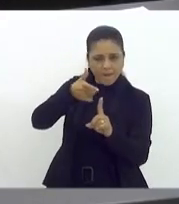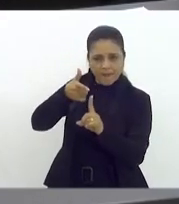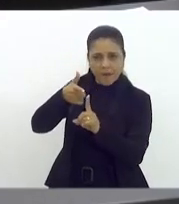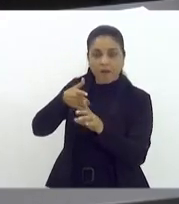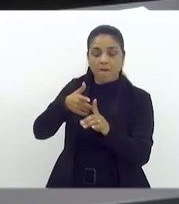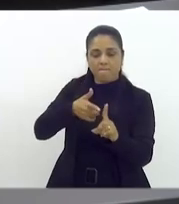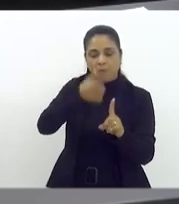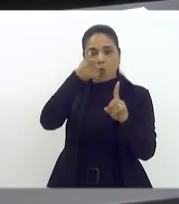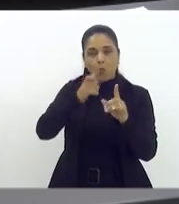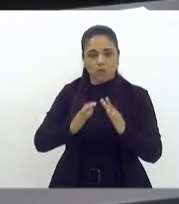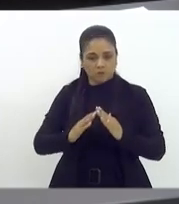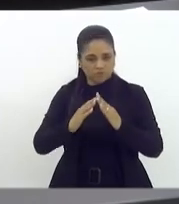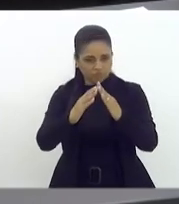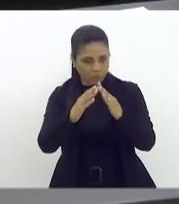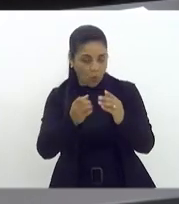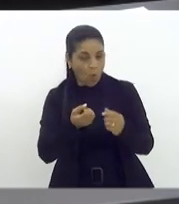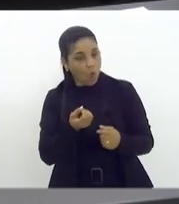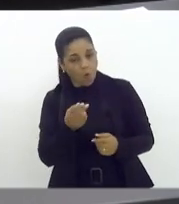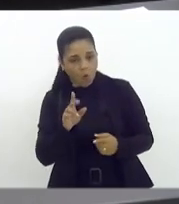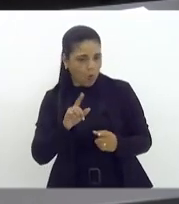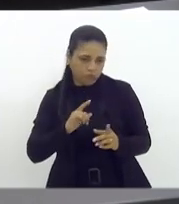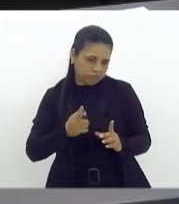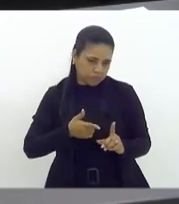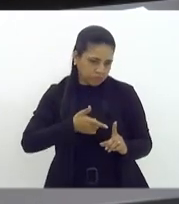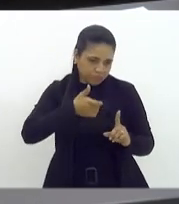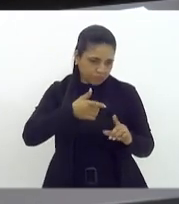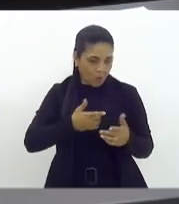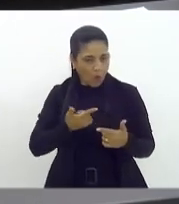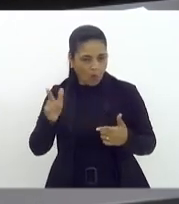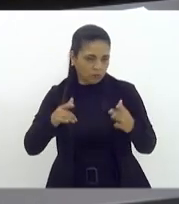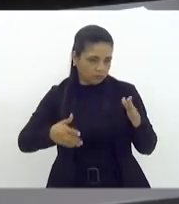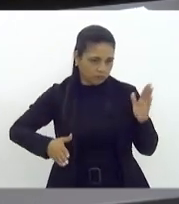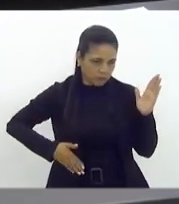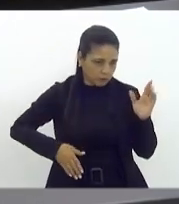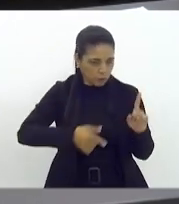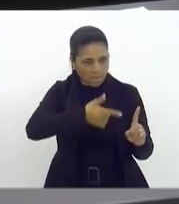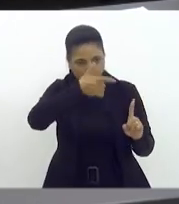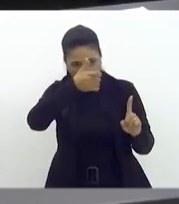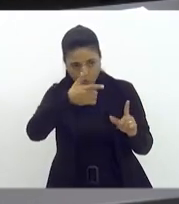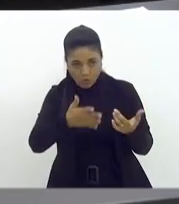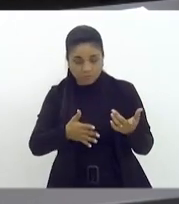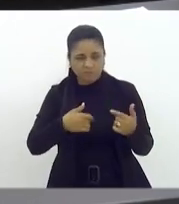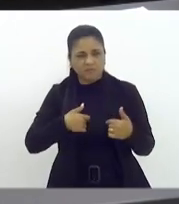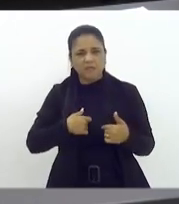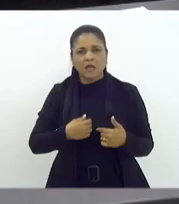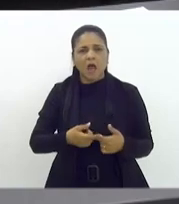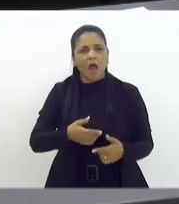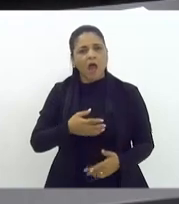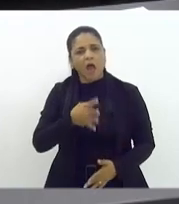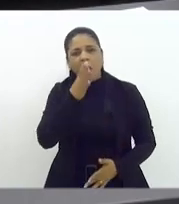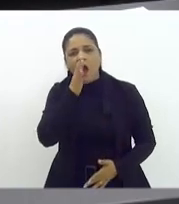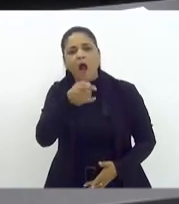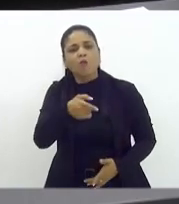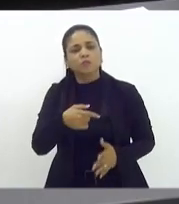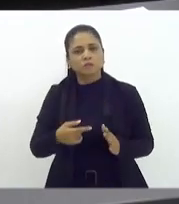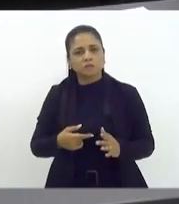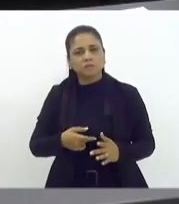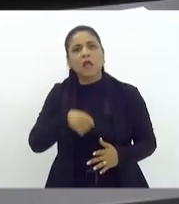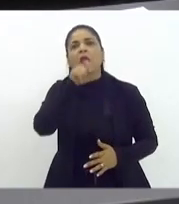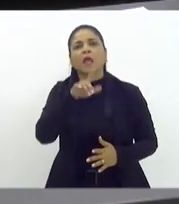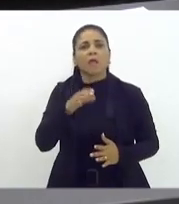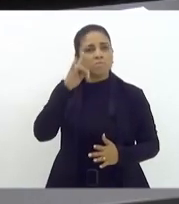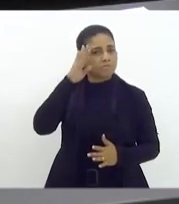ocasião de uma operação ou de uma não operação normalmente há uma tendência de se acusar a polícia